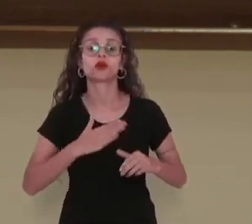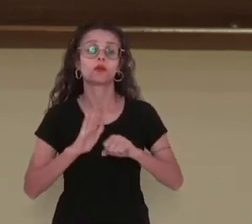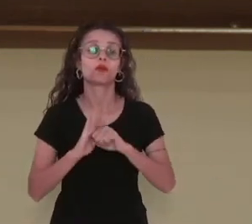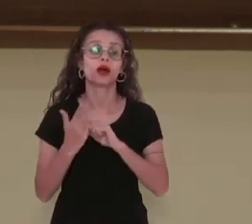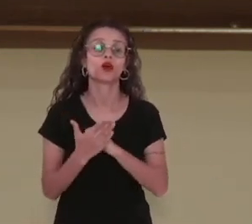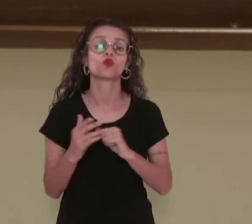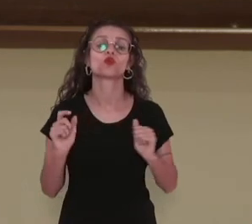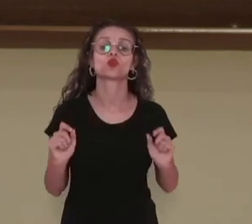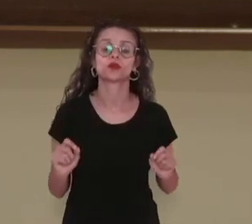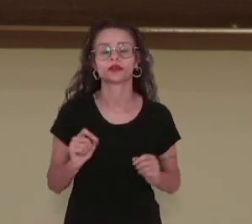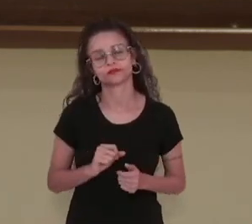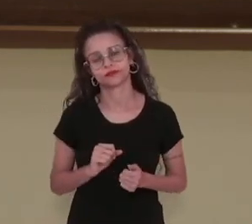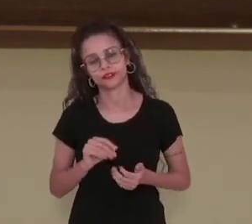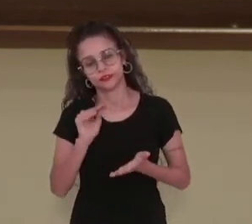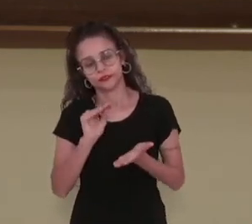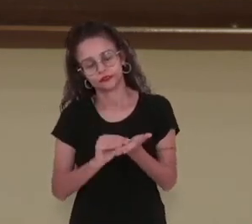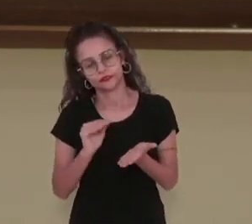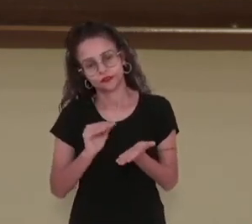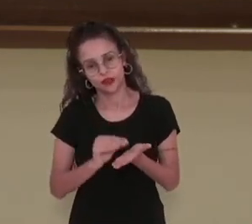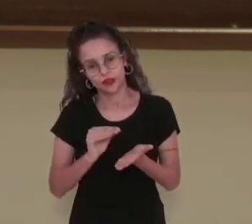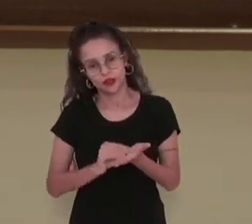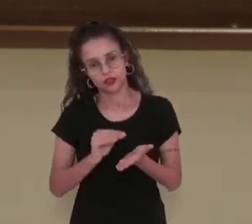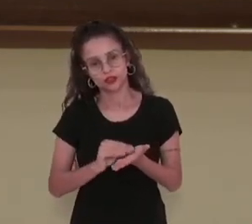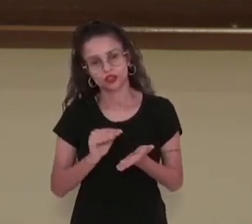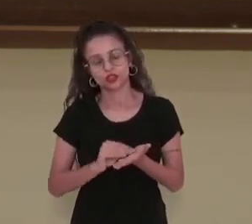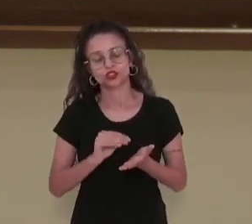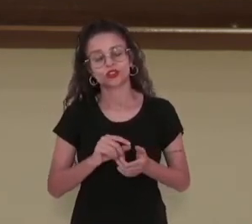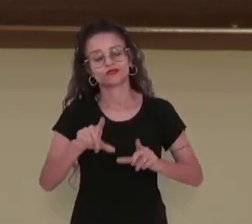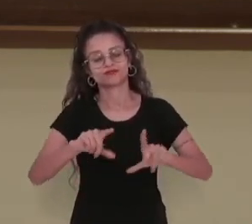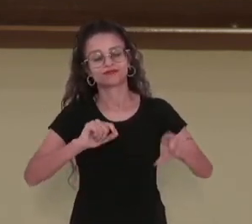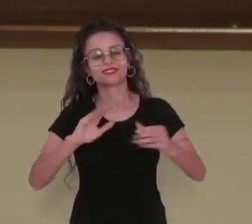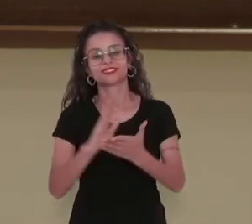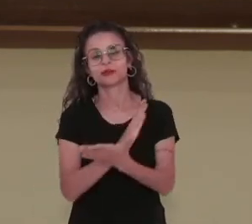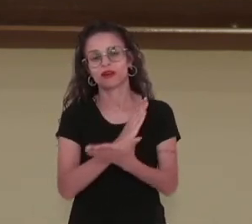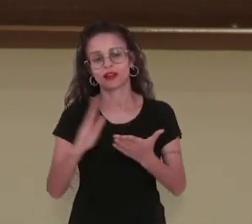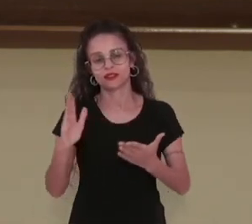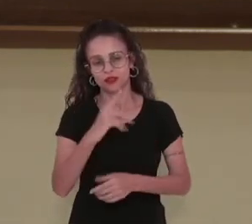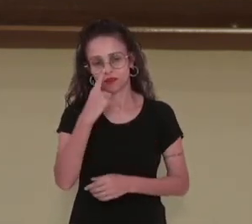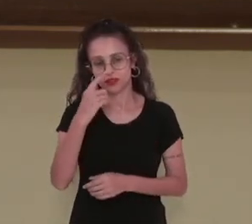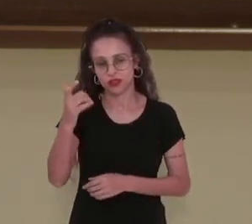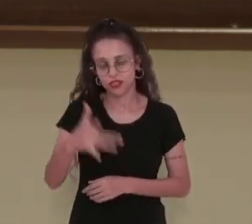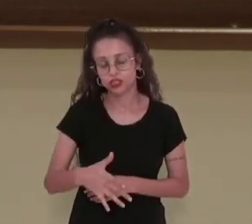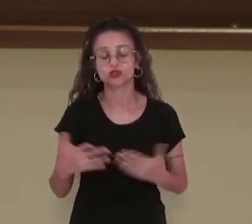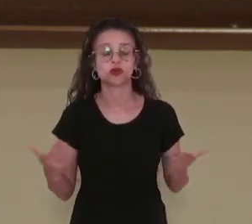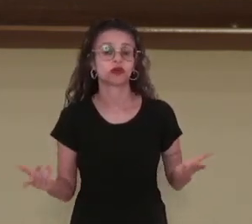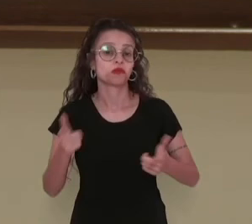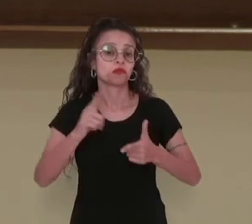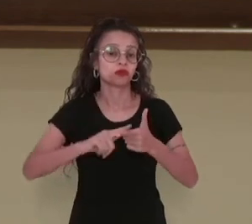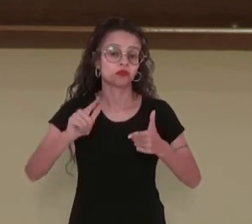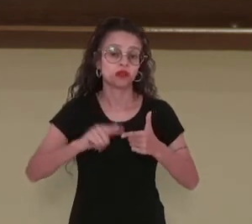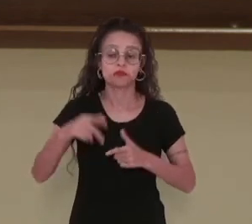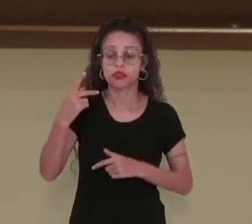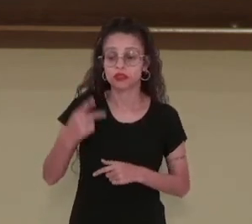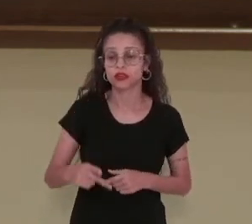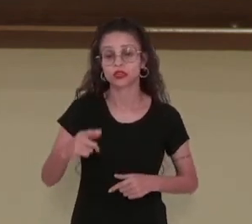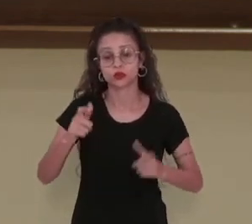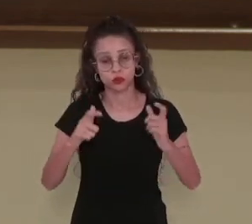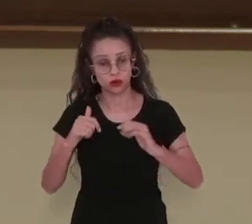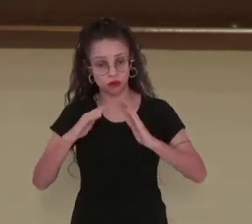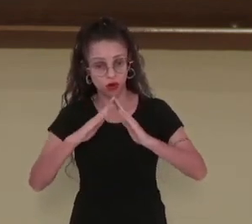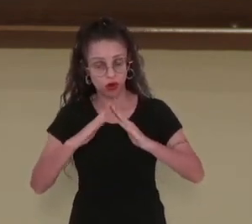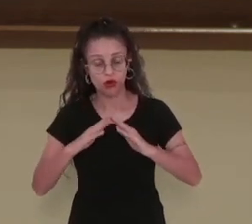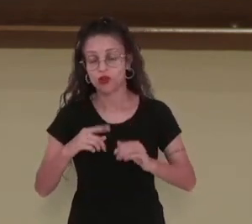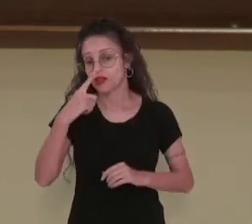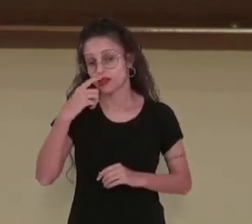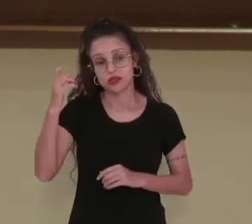são a falta de coleta seletiva, ou os problemas na minha comunidade são que o lixo